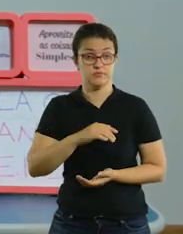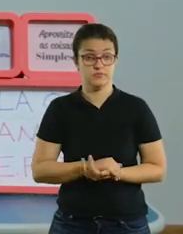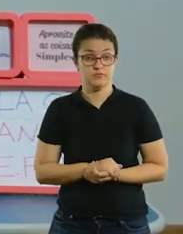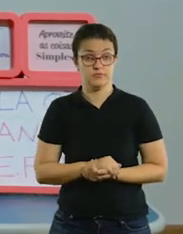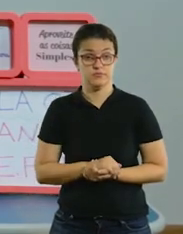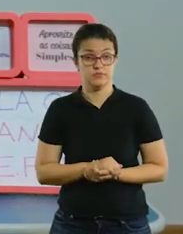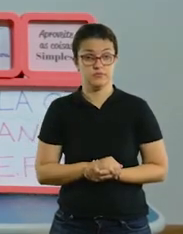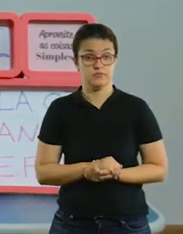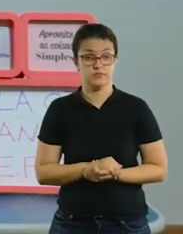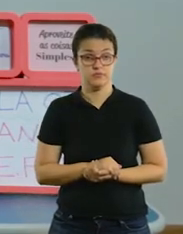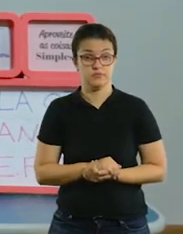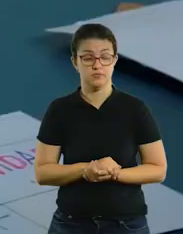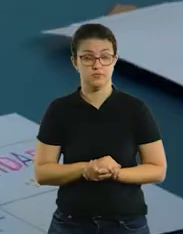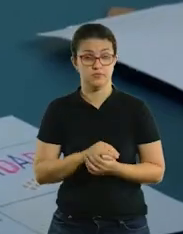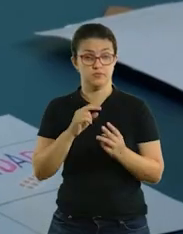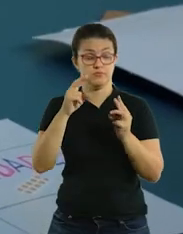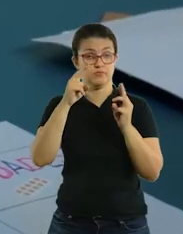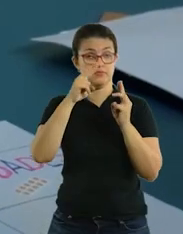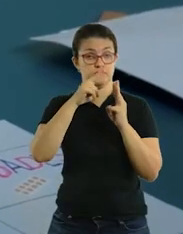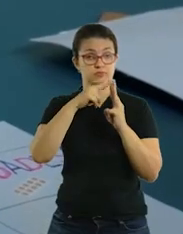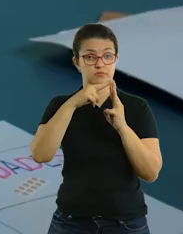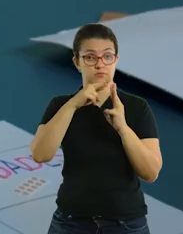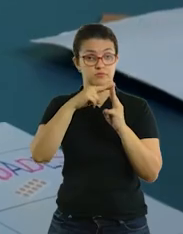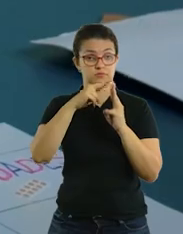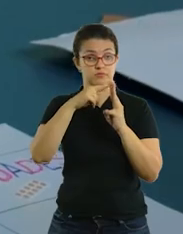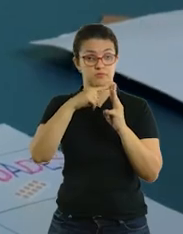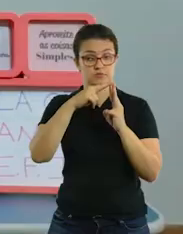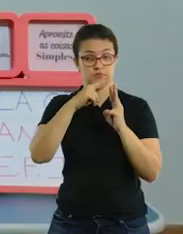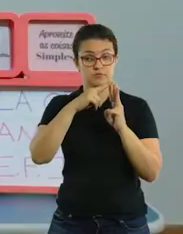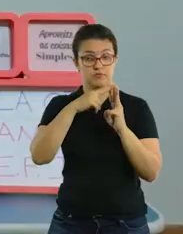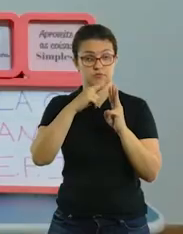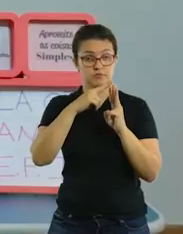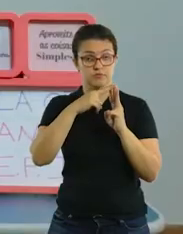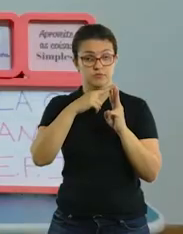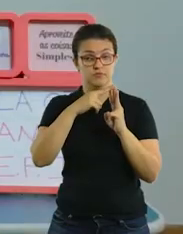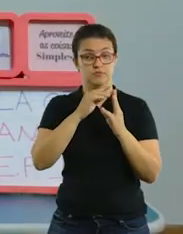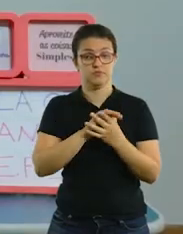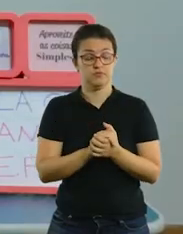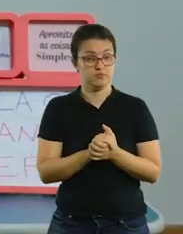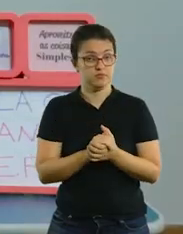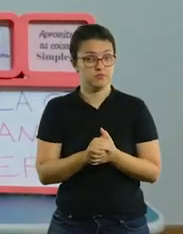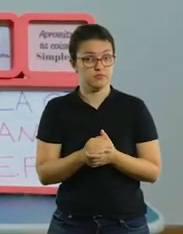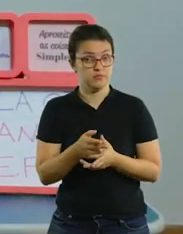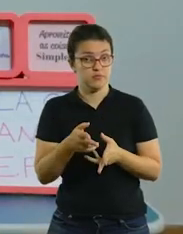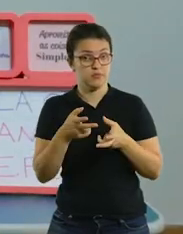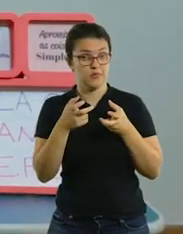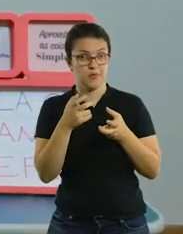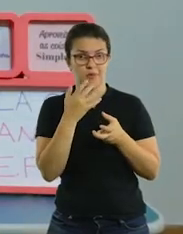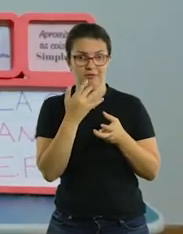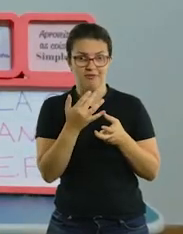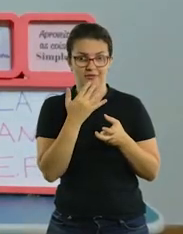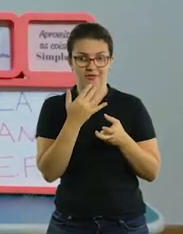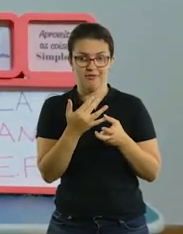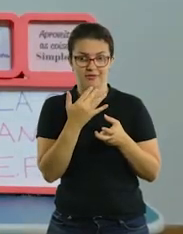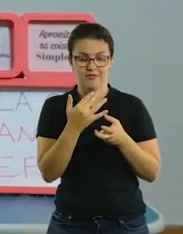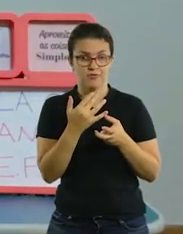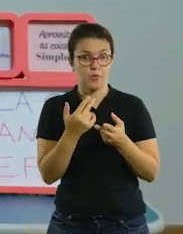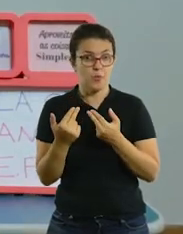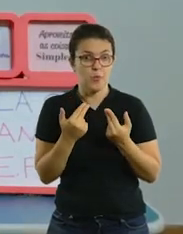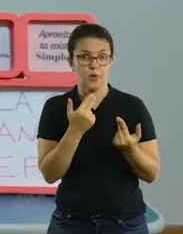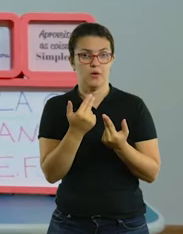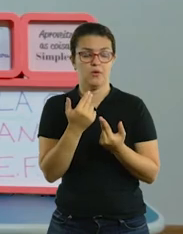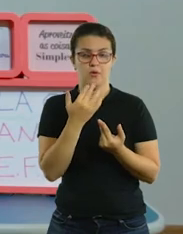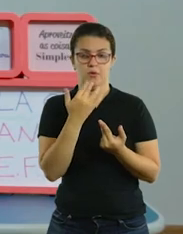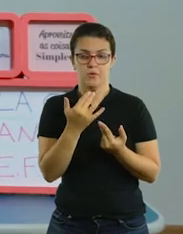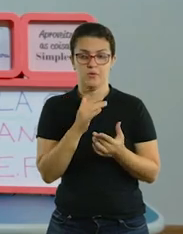Depois as fichas das dezenas. Veja que apesar de colorido como ficou meu jogo, todas têm as mesmas cores, ou seja,